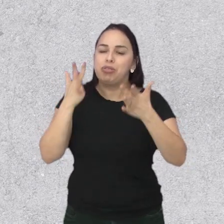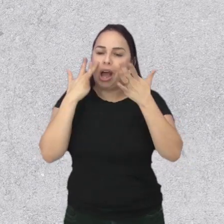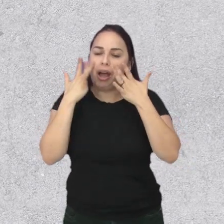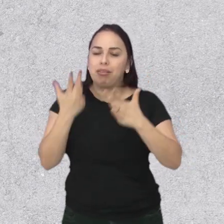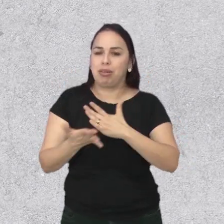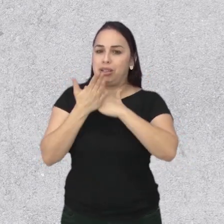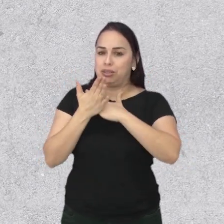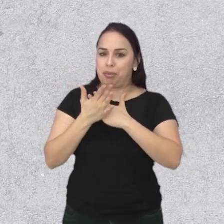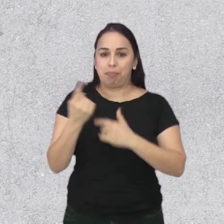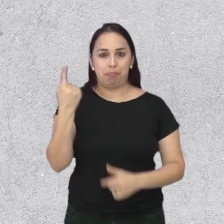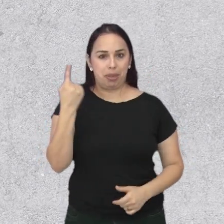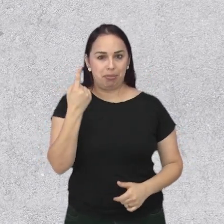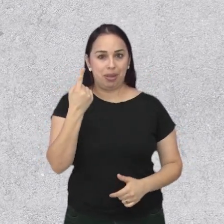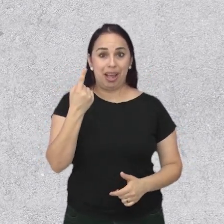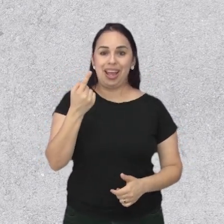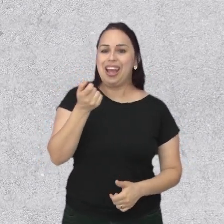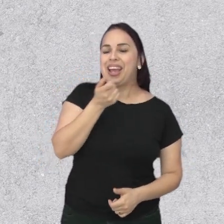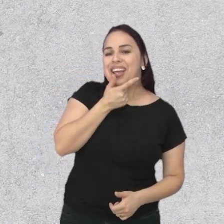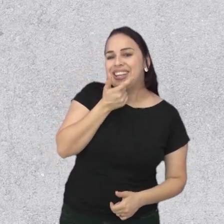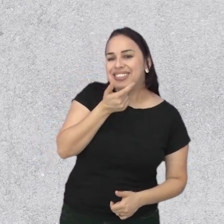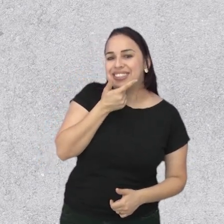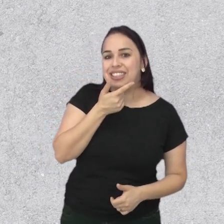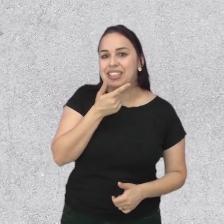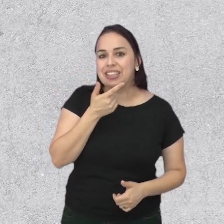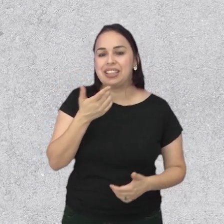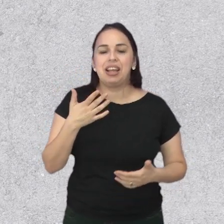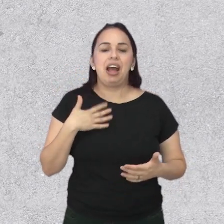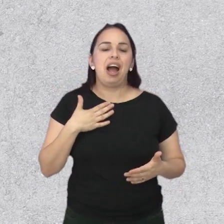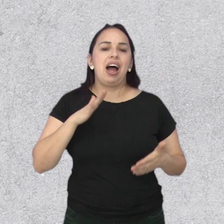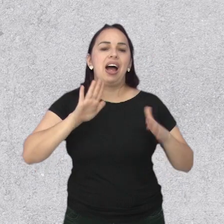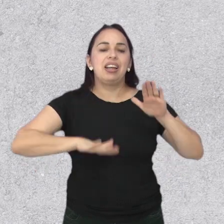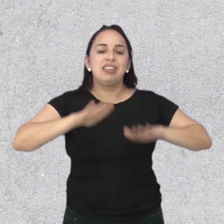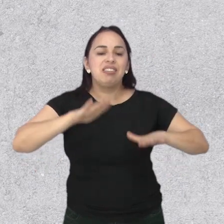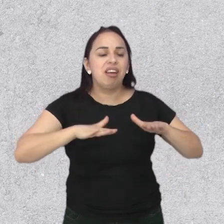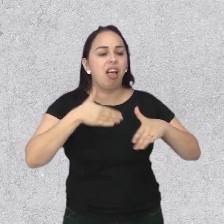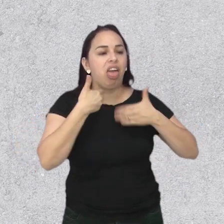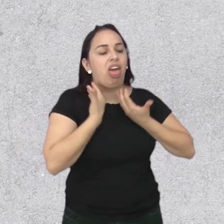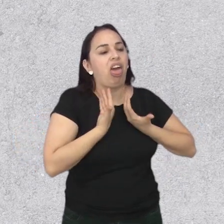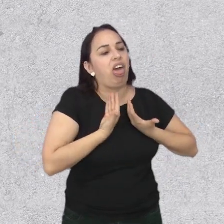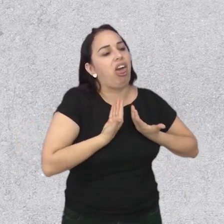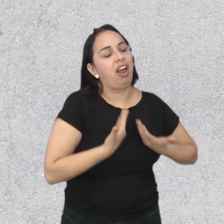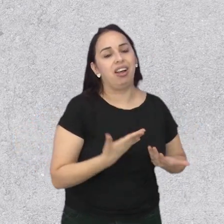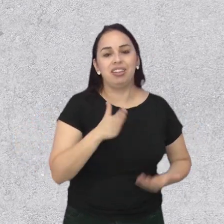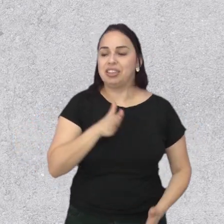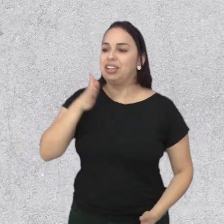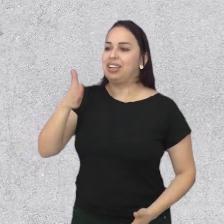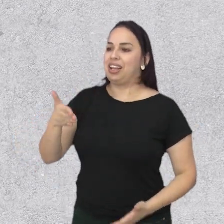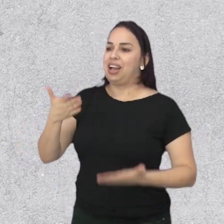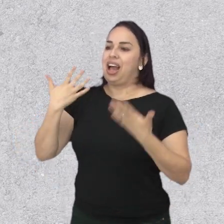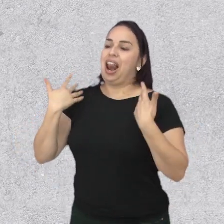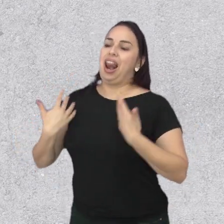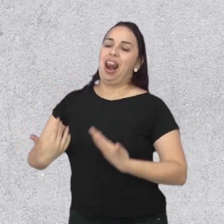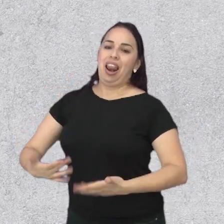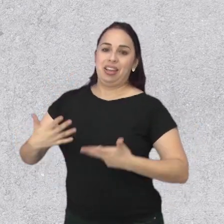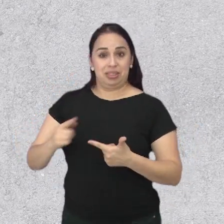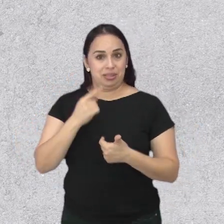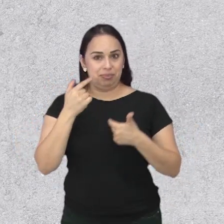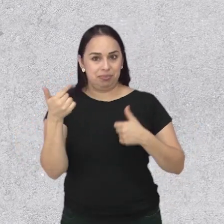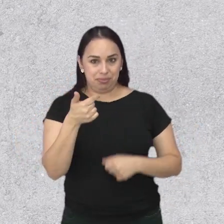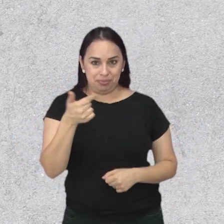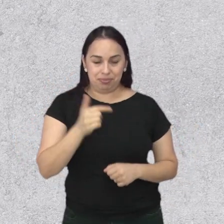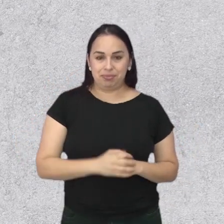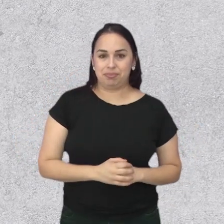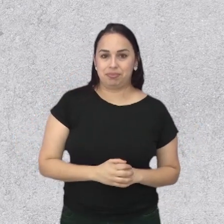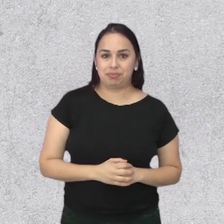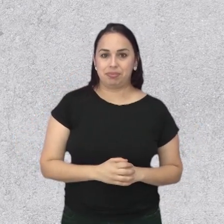muitos benefícios. Primeiro, é divertido. Às vezes a rotina fica tão pesada, nada como um passatempo para desestressar.